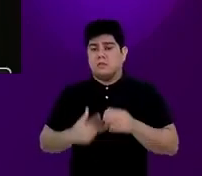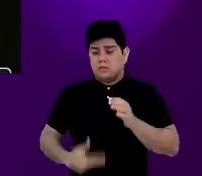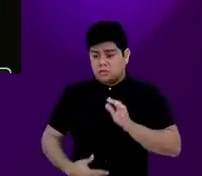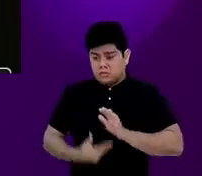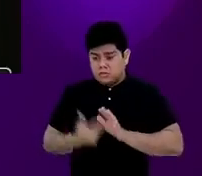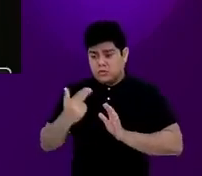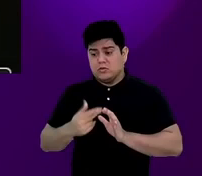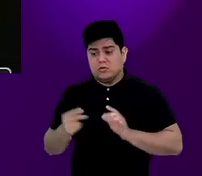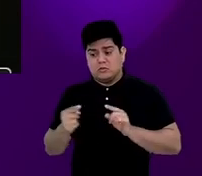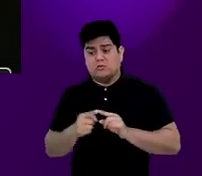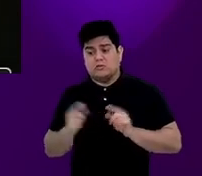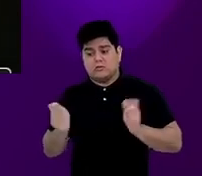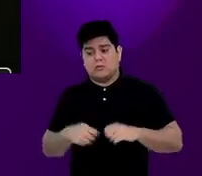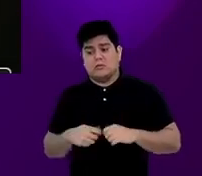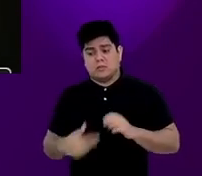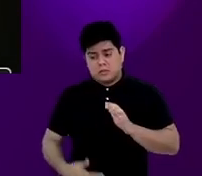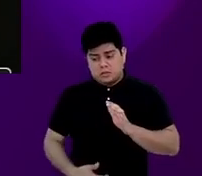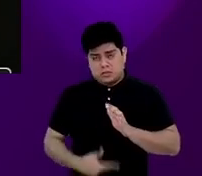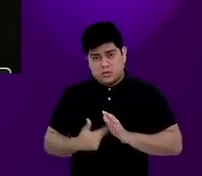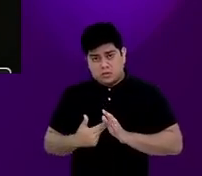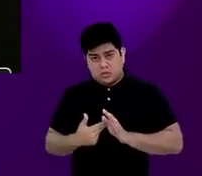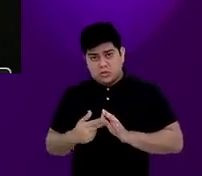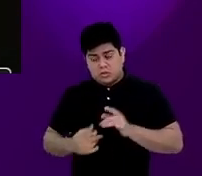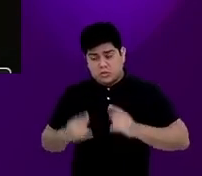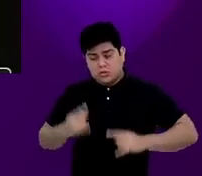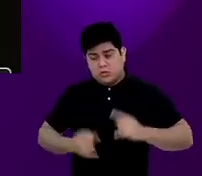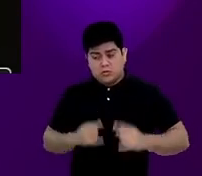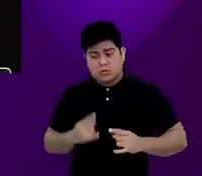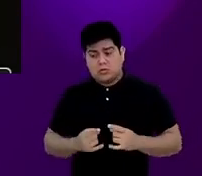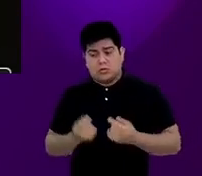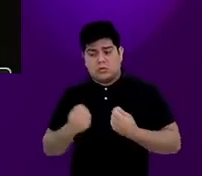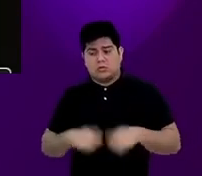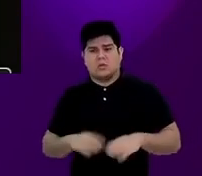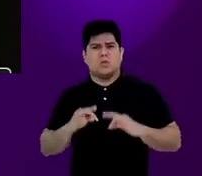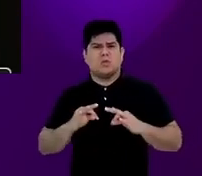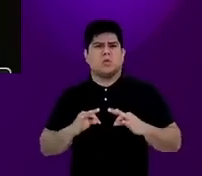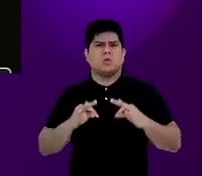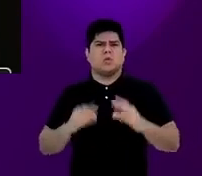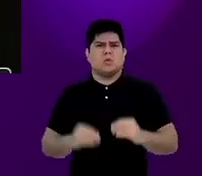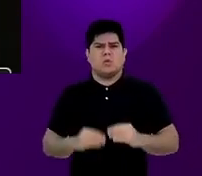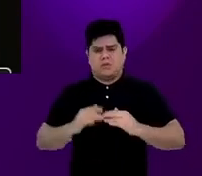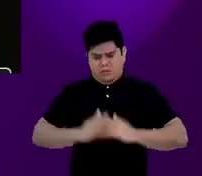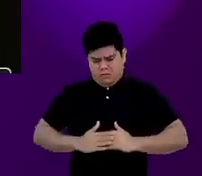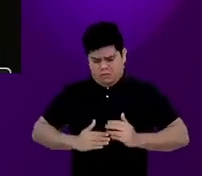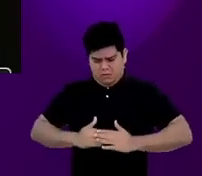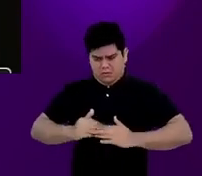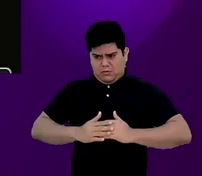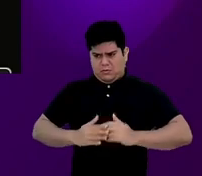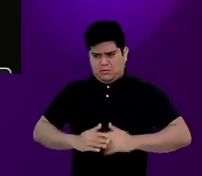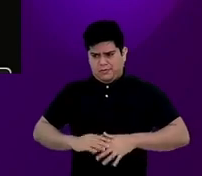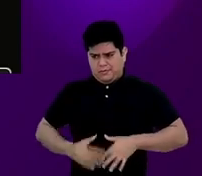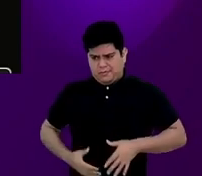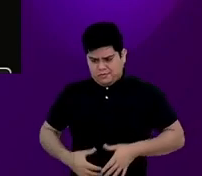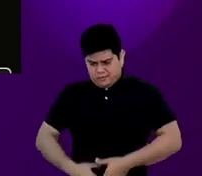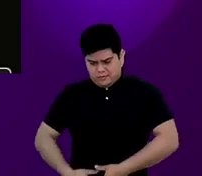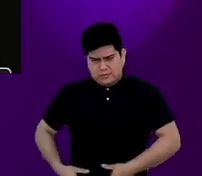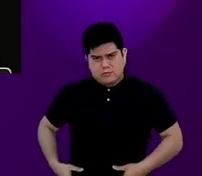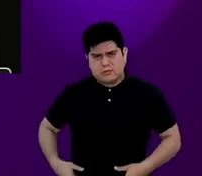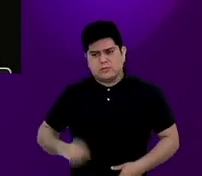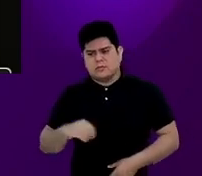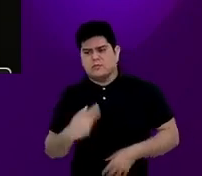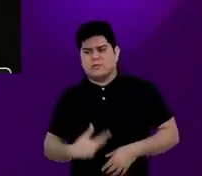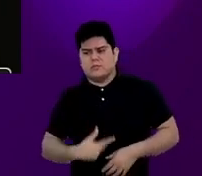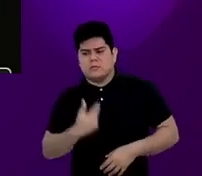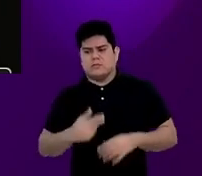funcional. Então, com cirurgia robótica, eu consigo não mais abrir todas essas estruturas da face endopélvica, cortar